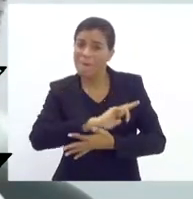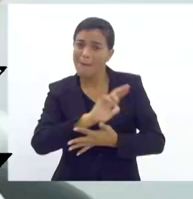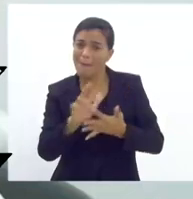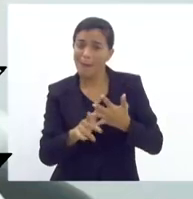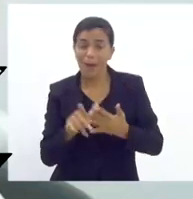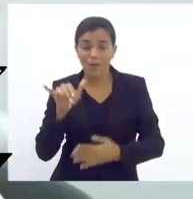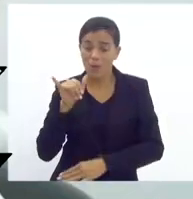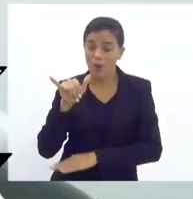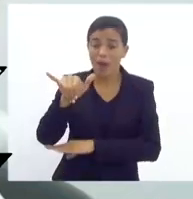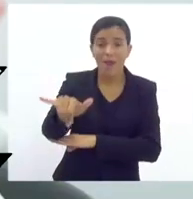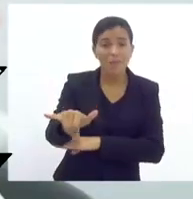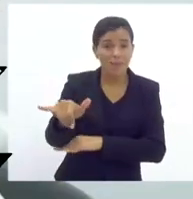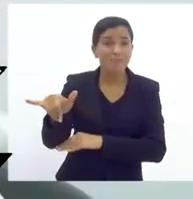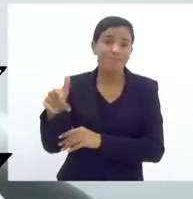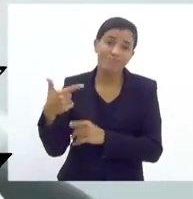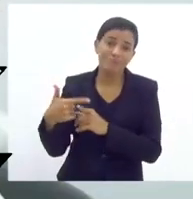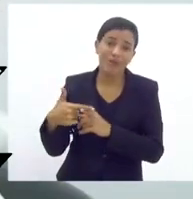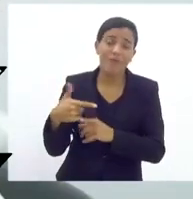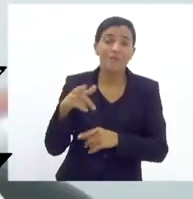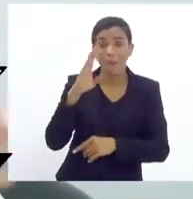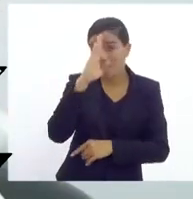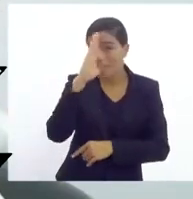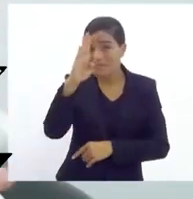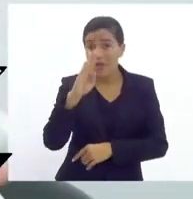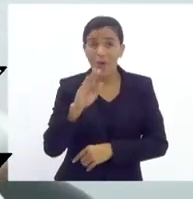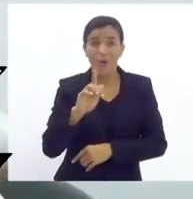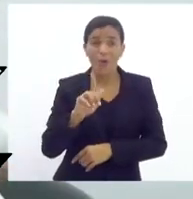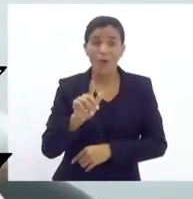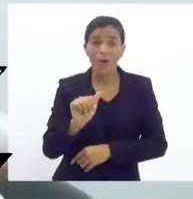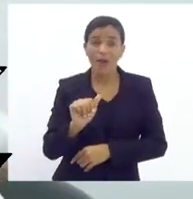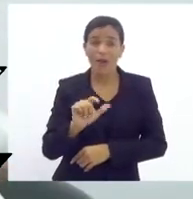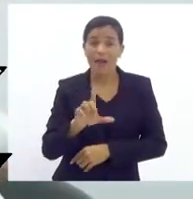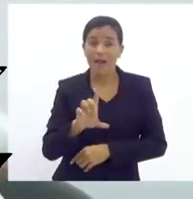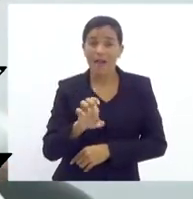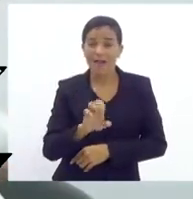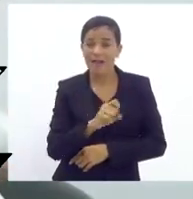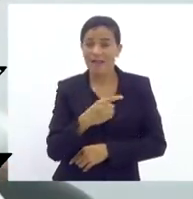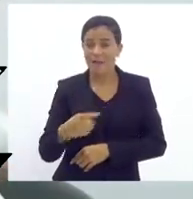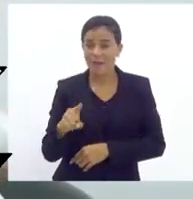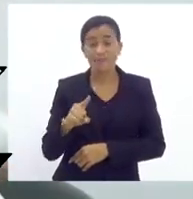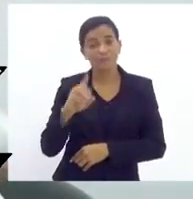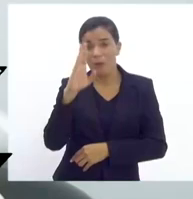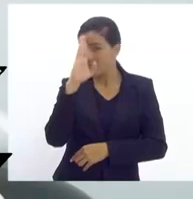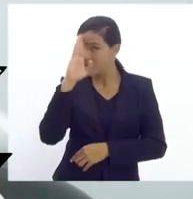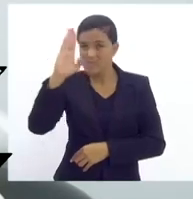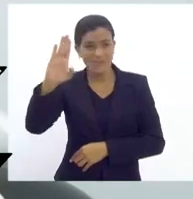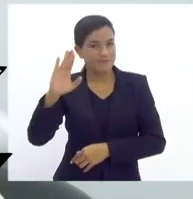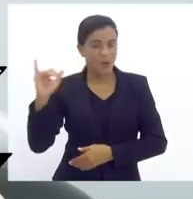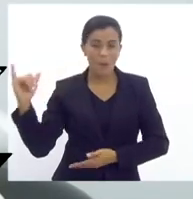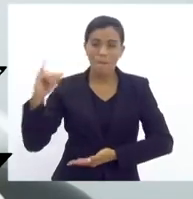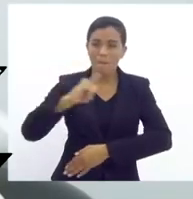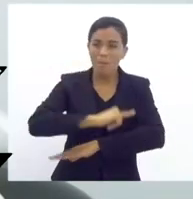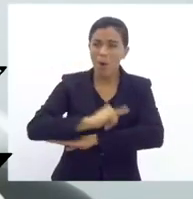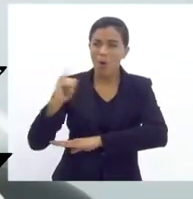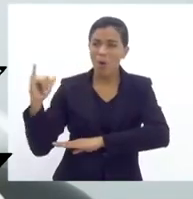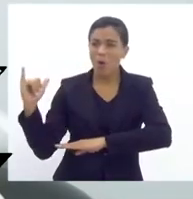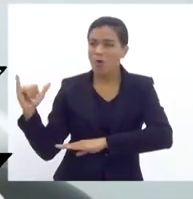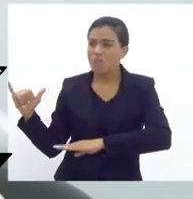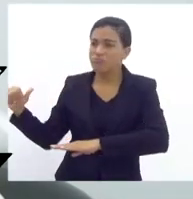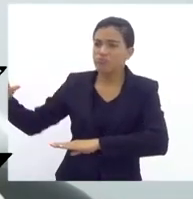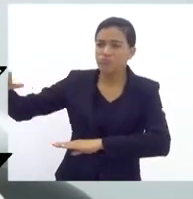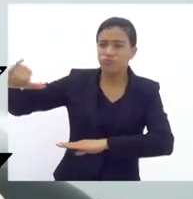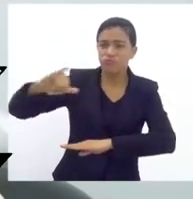aeroporto que é onde ela ingressa e no Galeão que é o internacional que é o grande é a entrada né quando